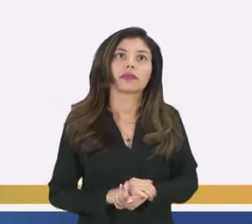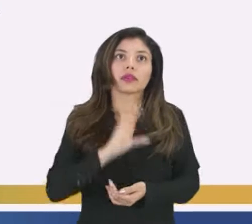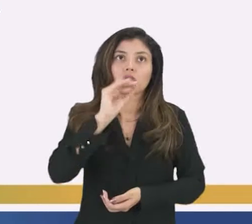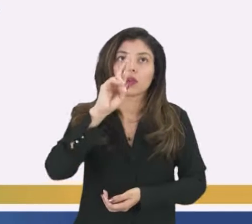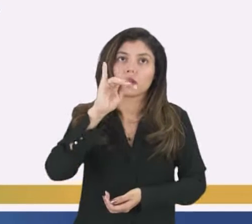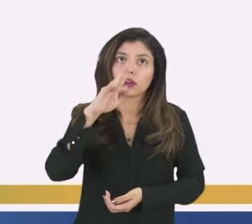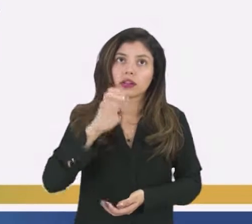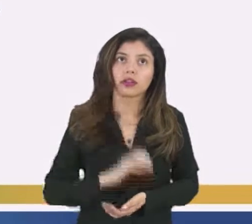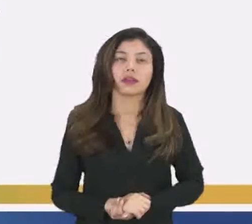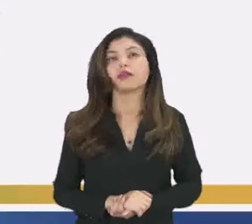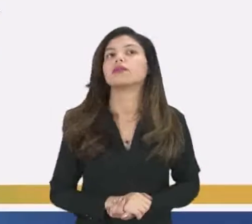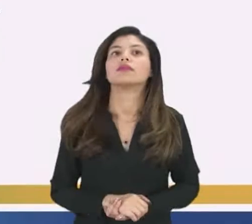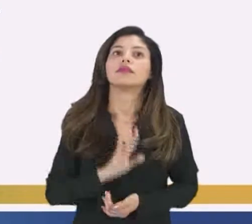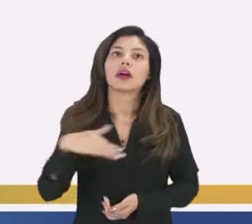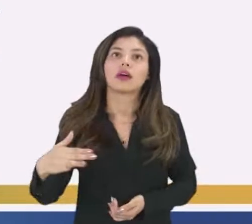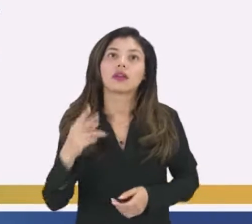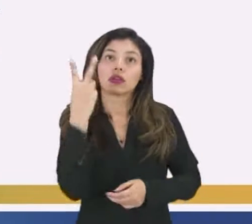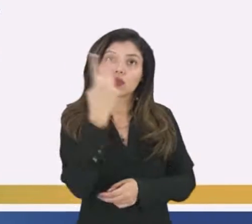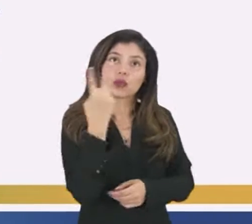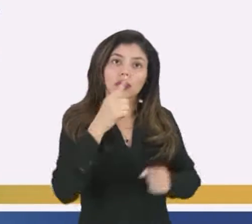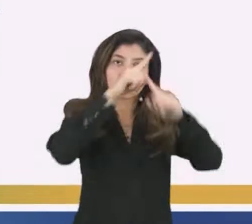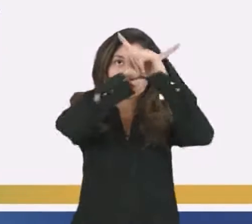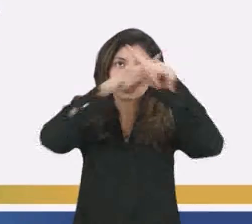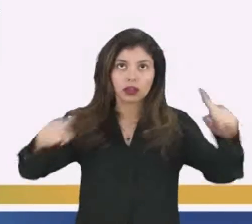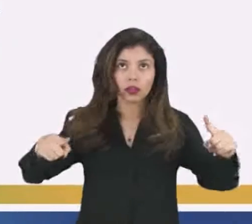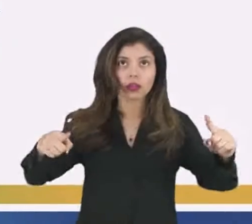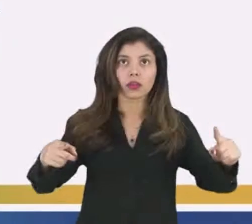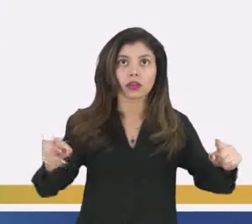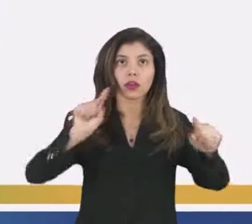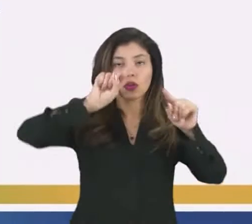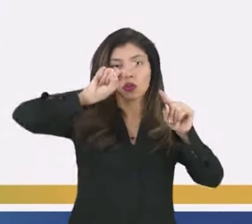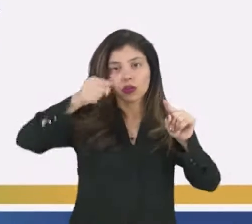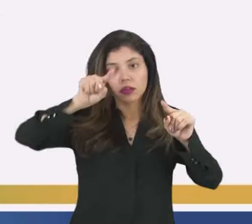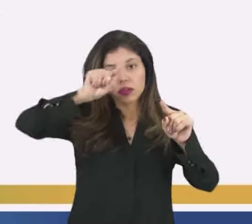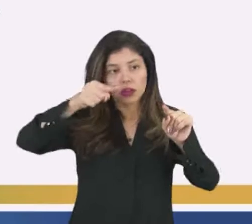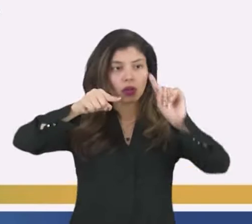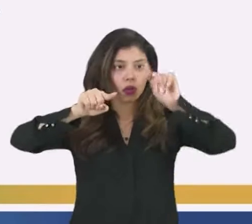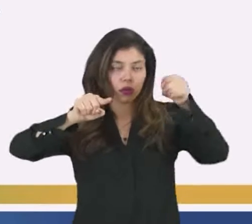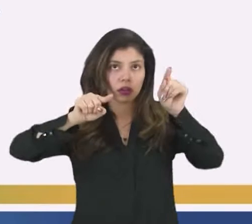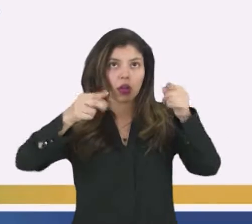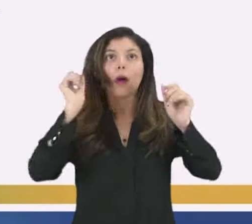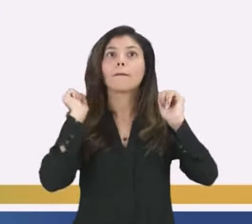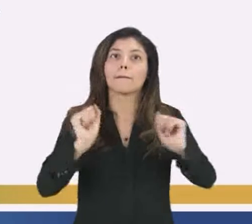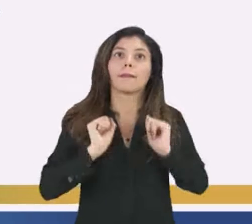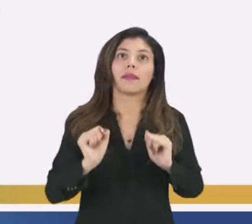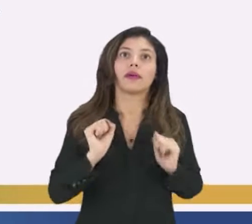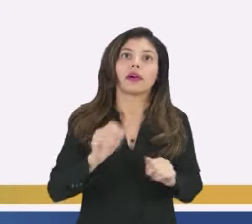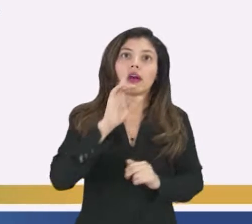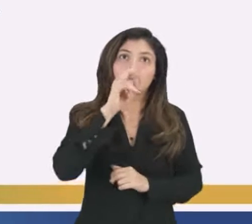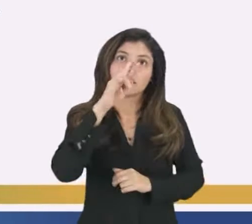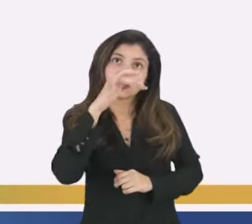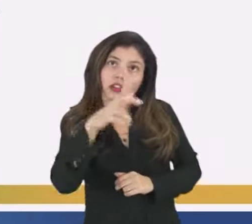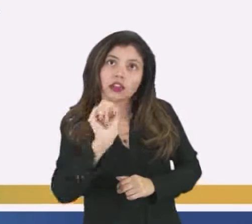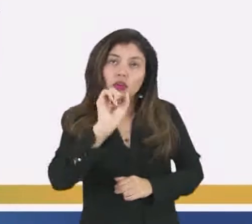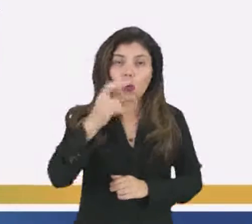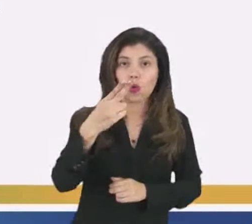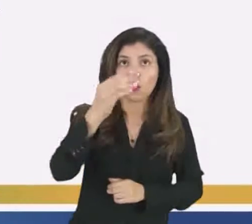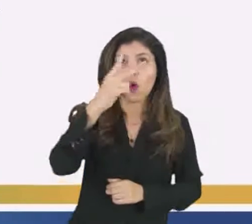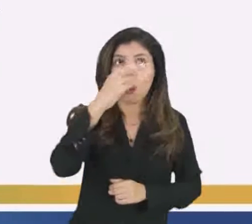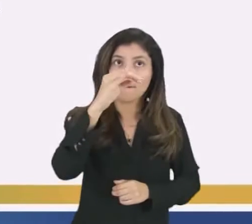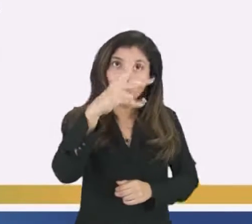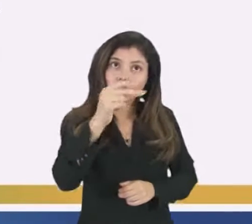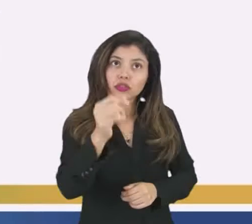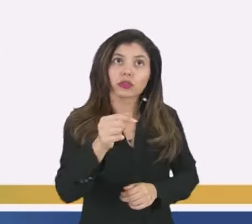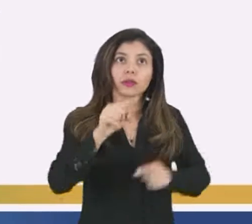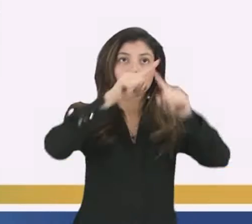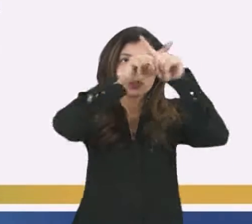quê? Concorrentes. Quando duas retas são concorrentes, os ângulos formados podem ser classificados em adjacentes ou opostos